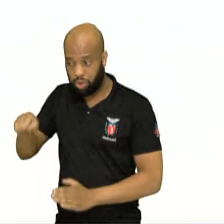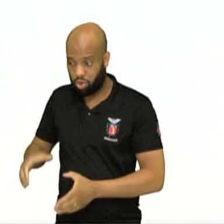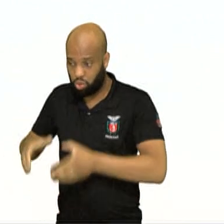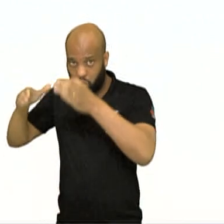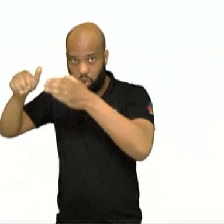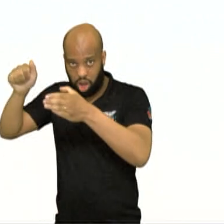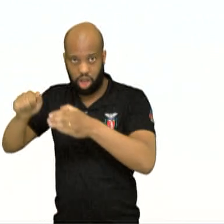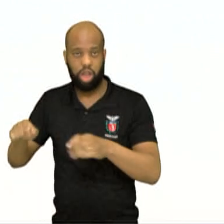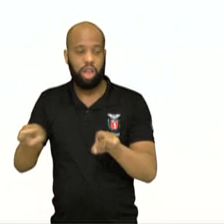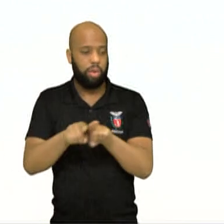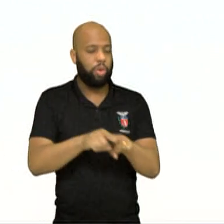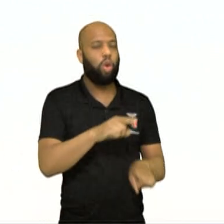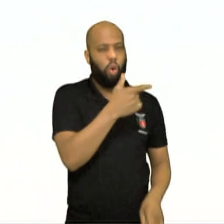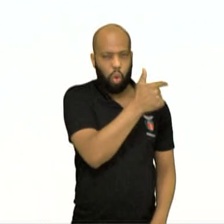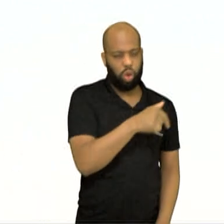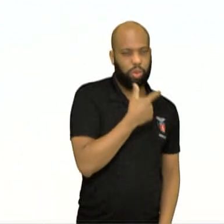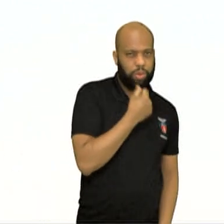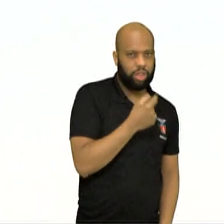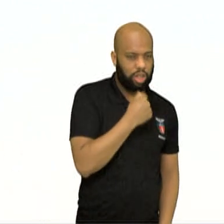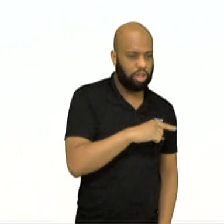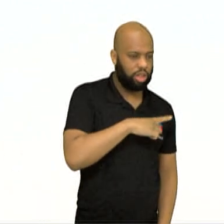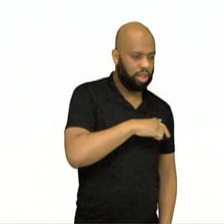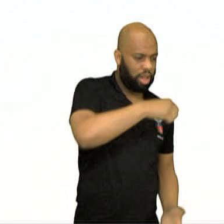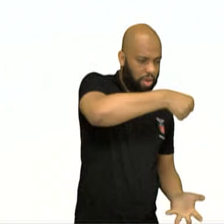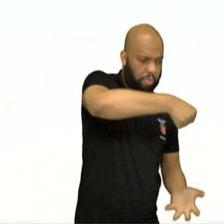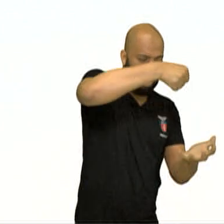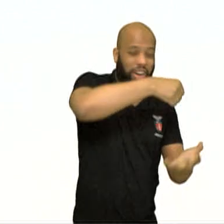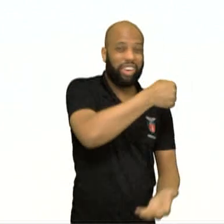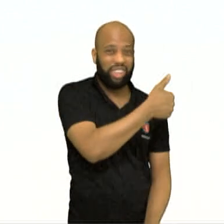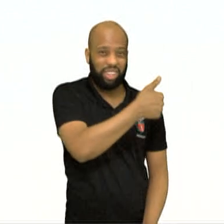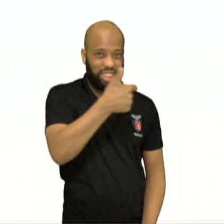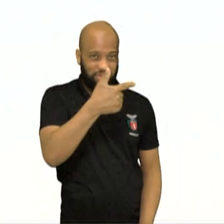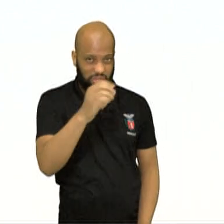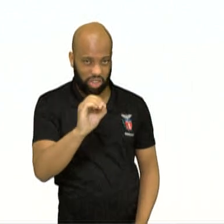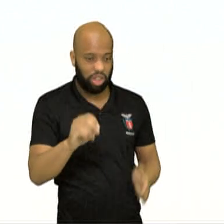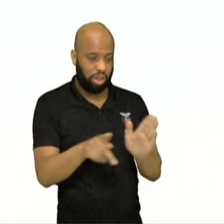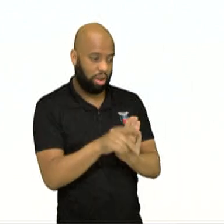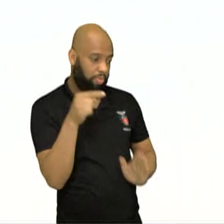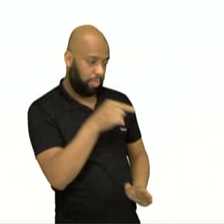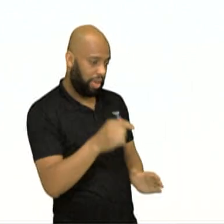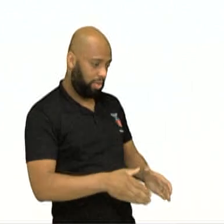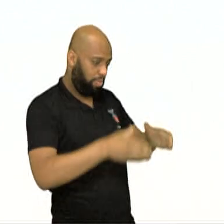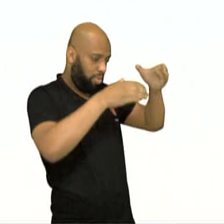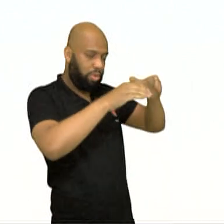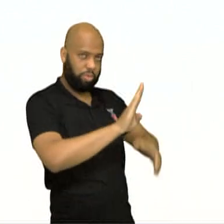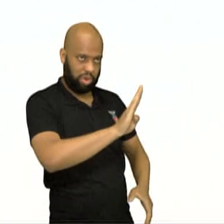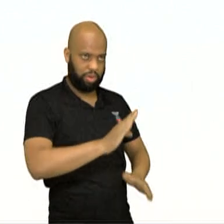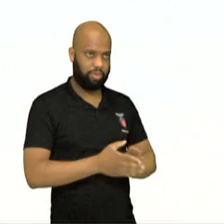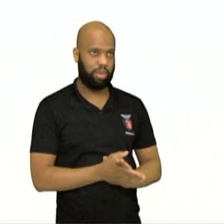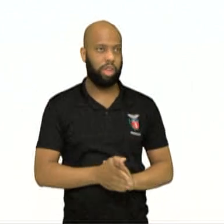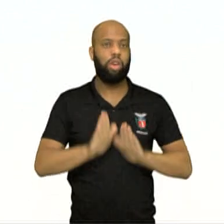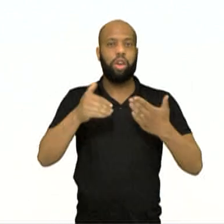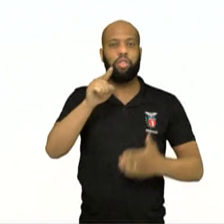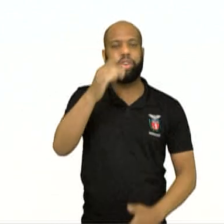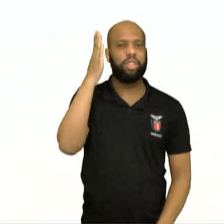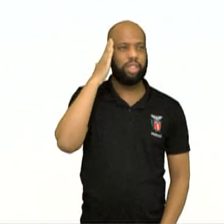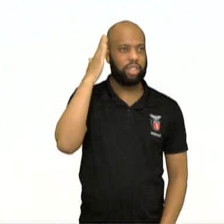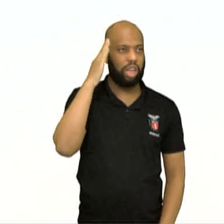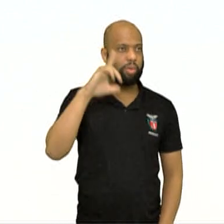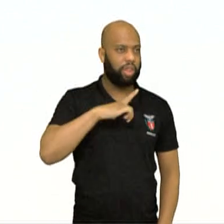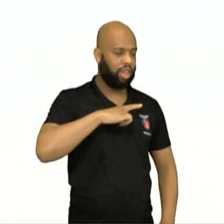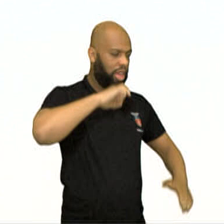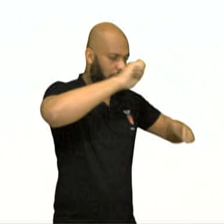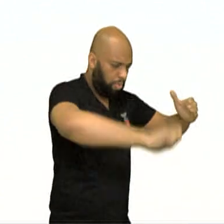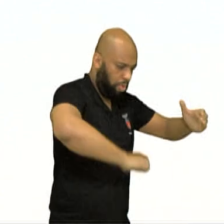sublinhe, e Roberto tirou 120 baldes de água do poço B. Sabendo que os